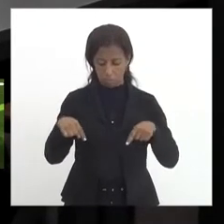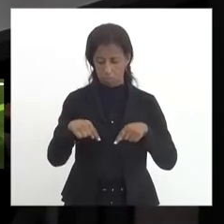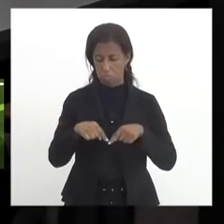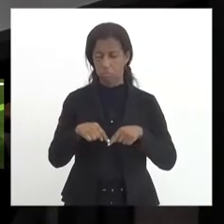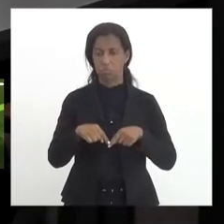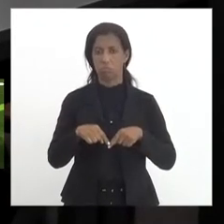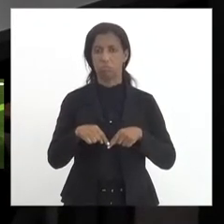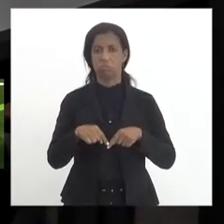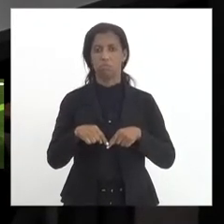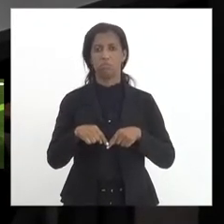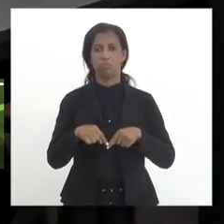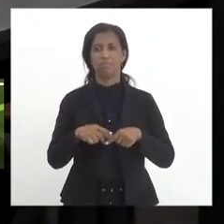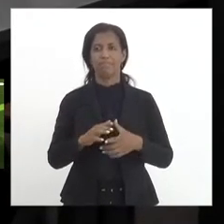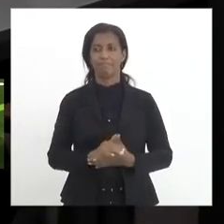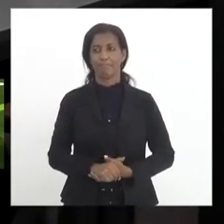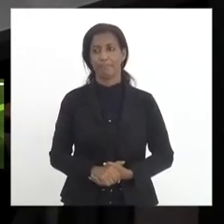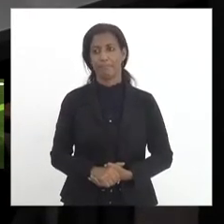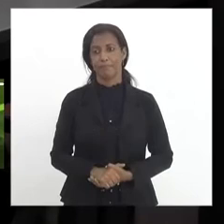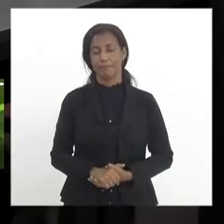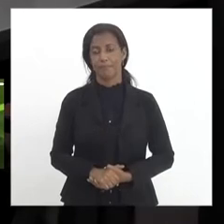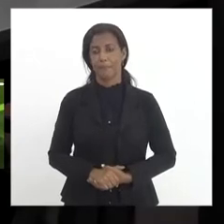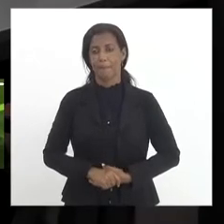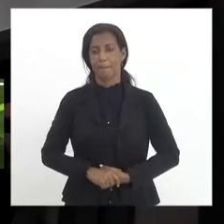pode mais ser, curto, né? Pode,